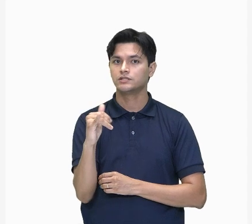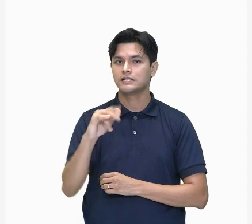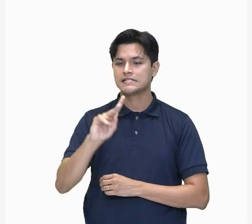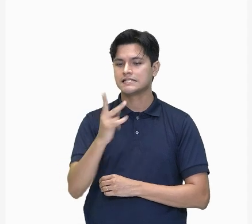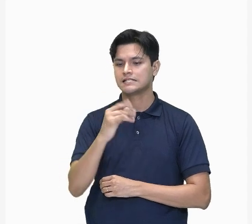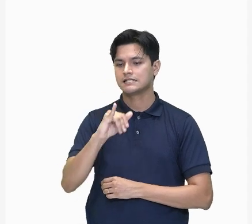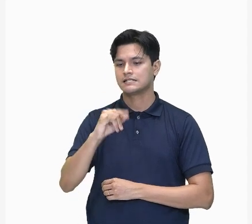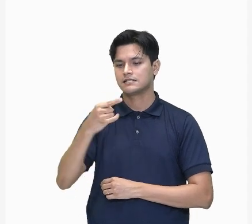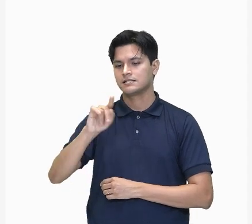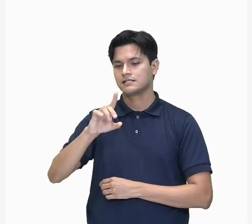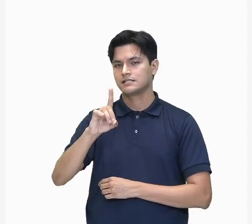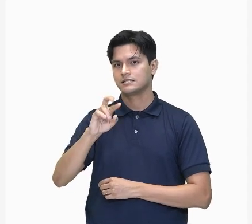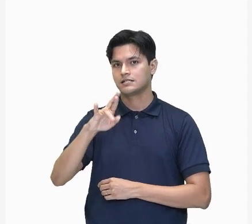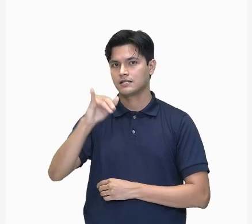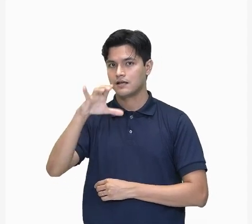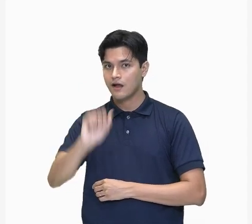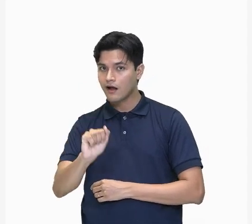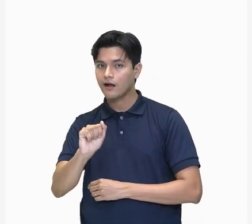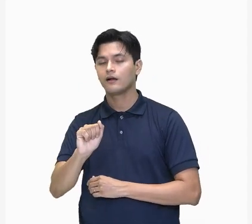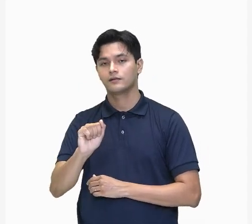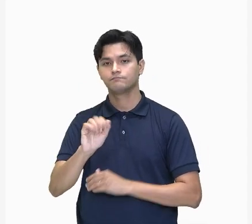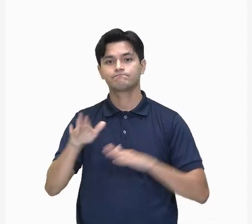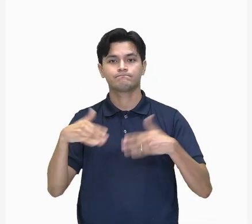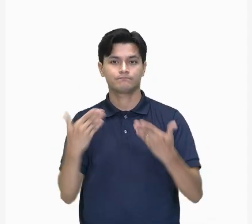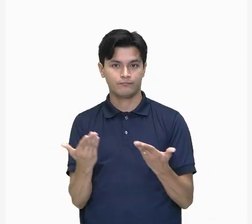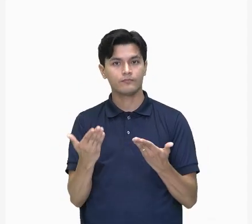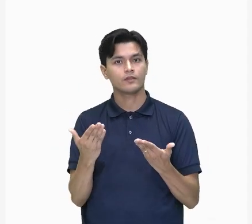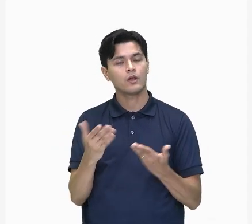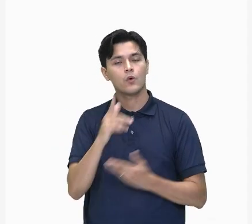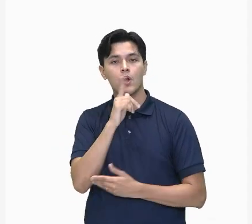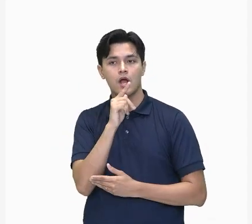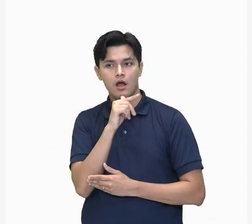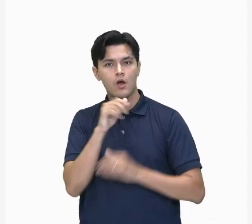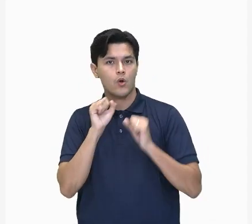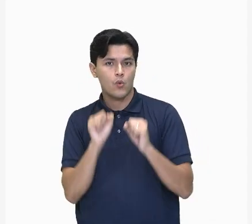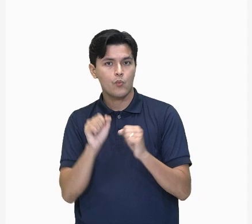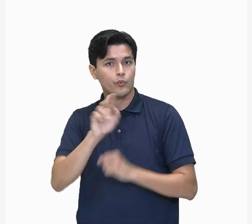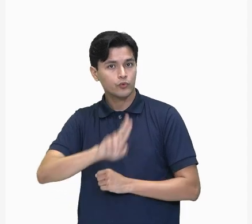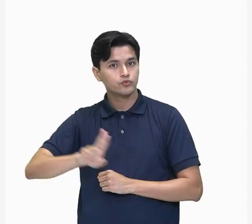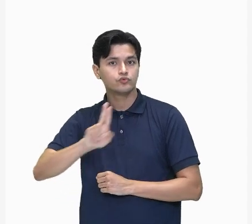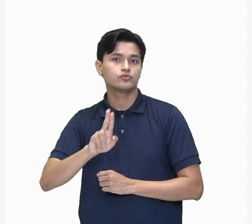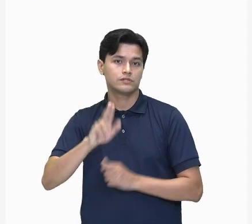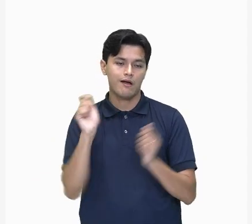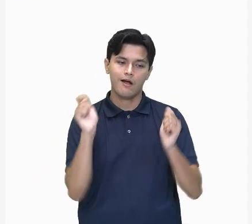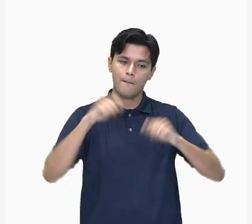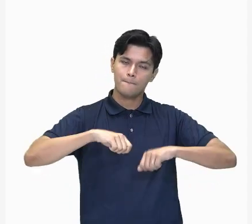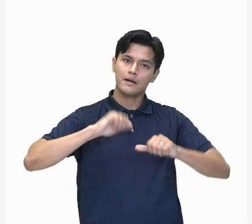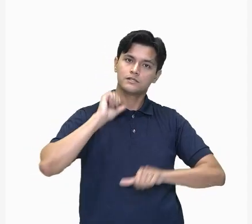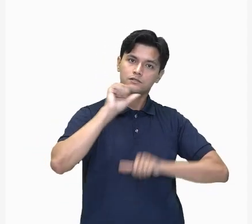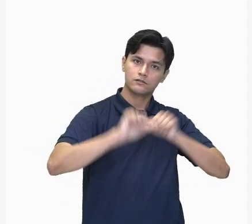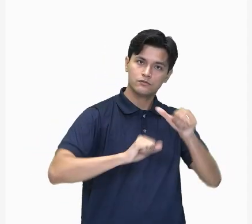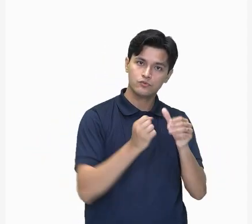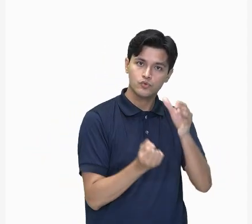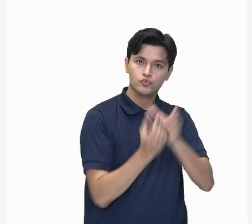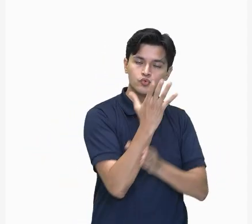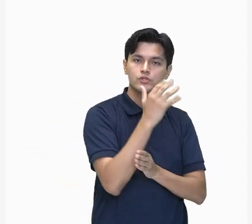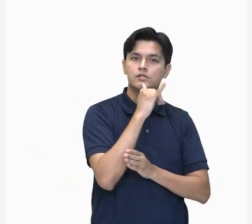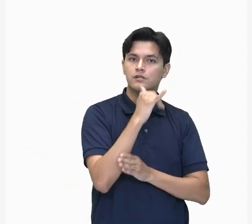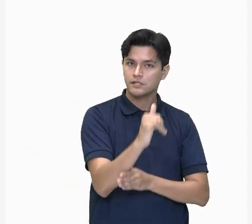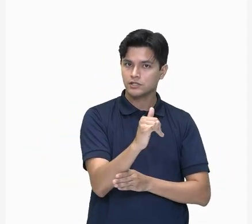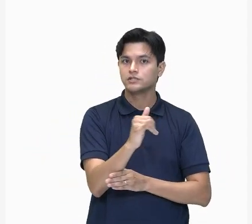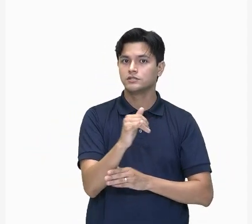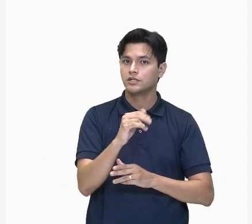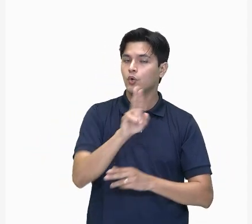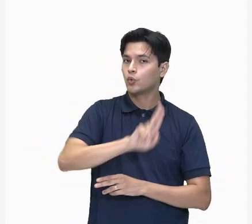No caso, aí a gente observa que a água ela pode ser utilizada para gerar energia quando ela está em movimento. Tá? No caso